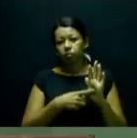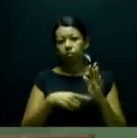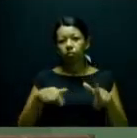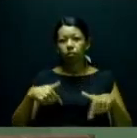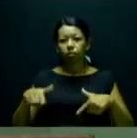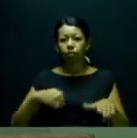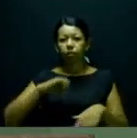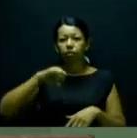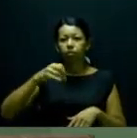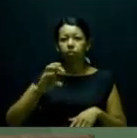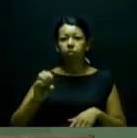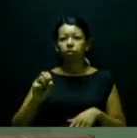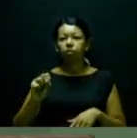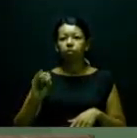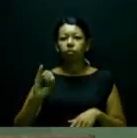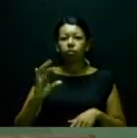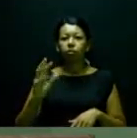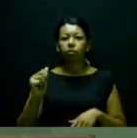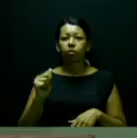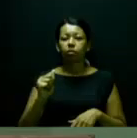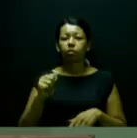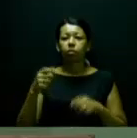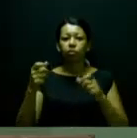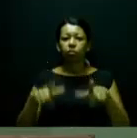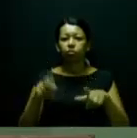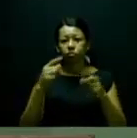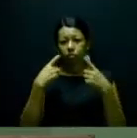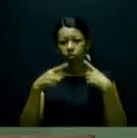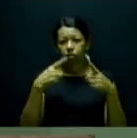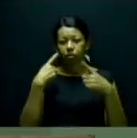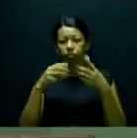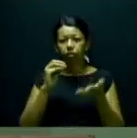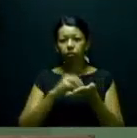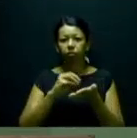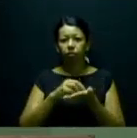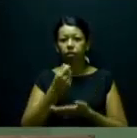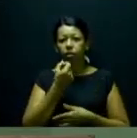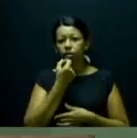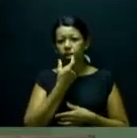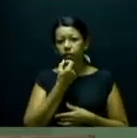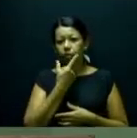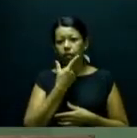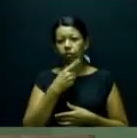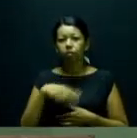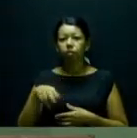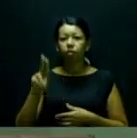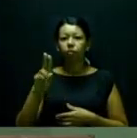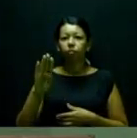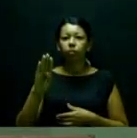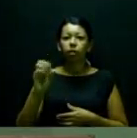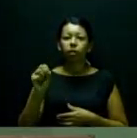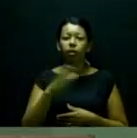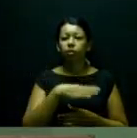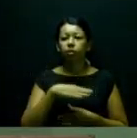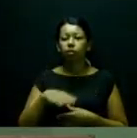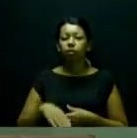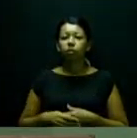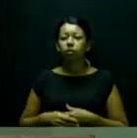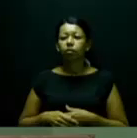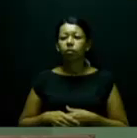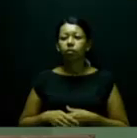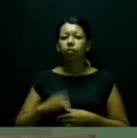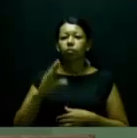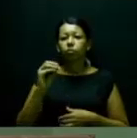Jéssica Barbosa, onde ela faz reclamações a respeito da falta de medicamento na UBS do Jardim Costa Silva, na área